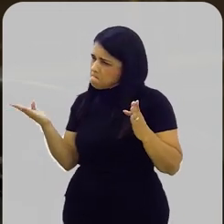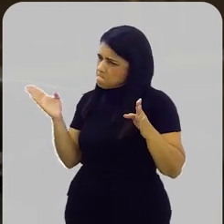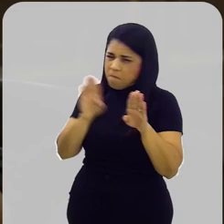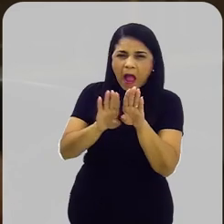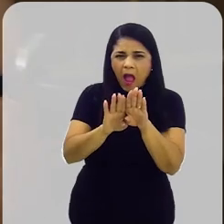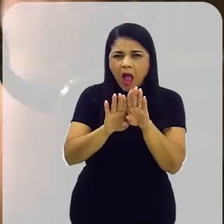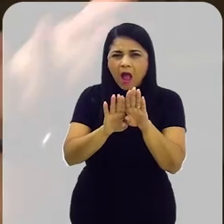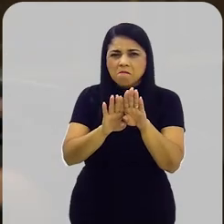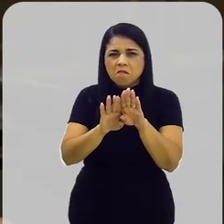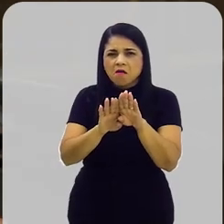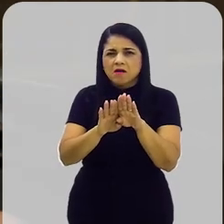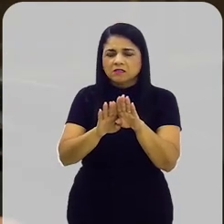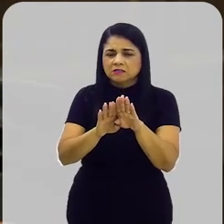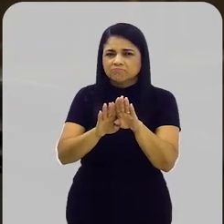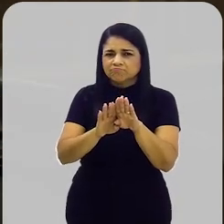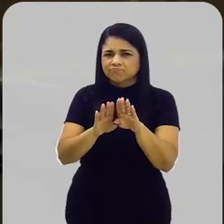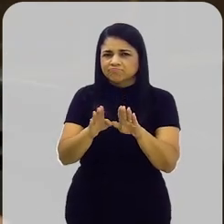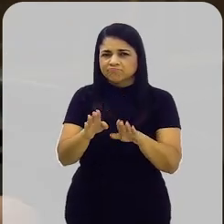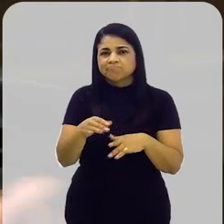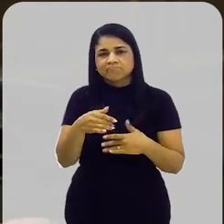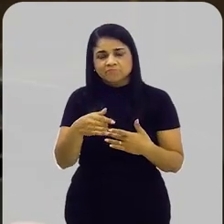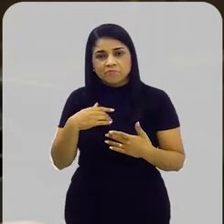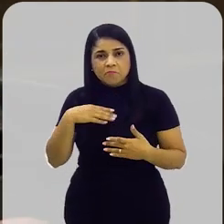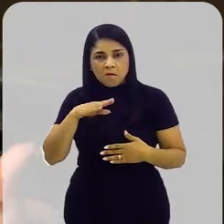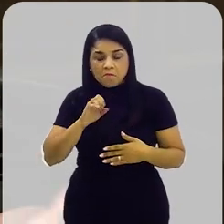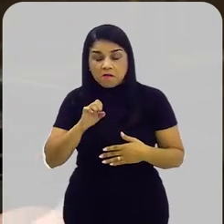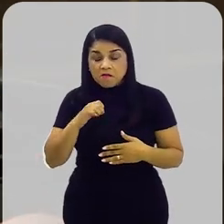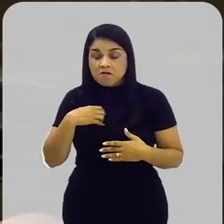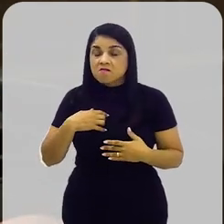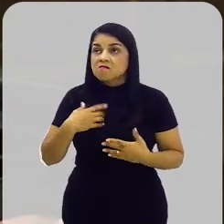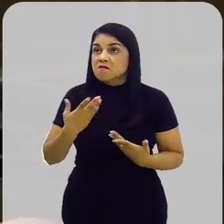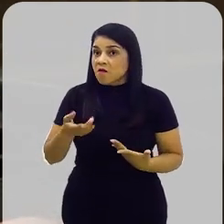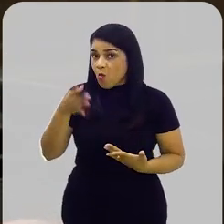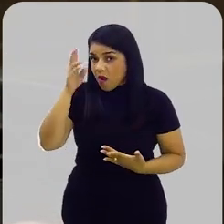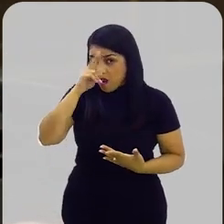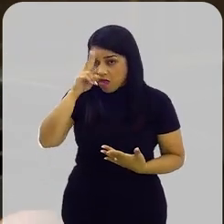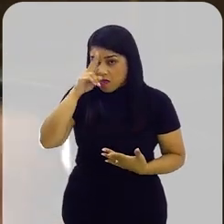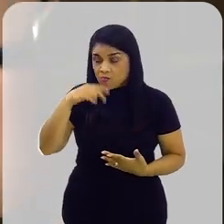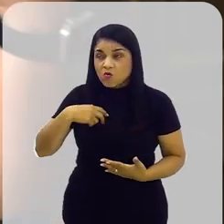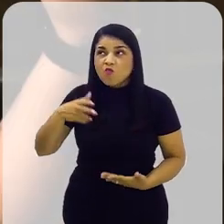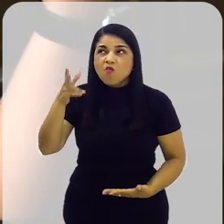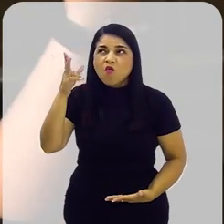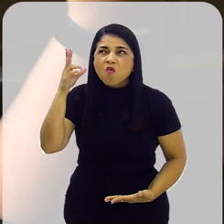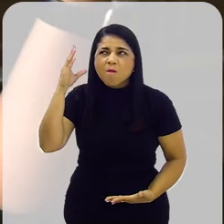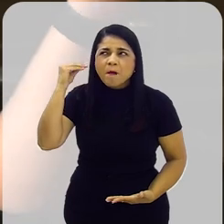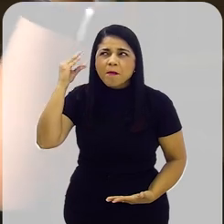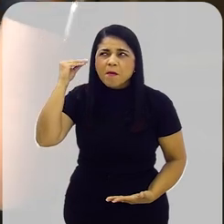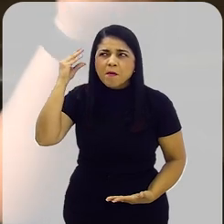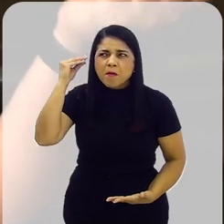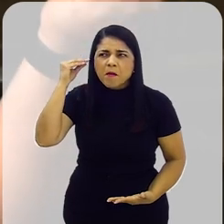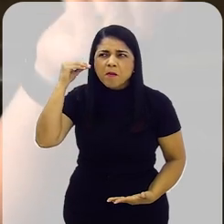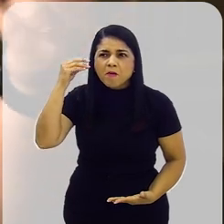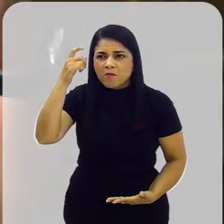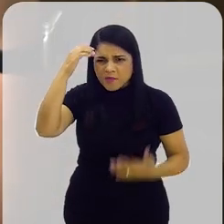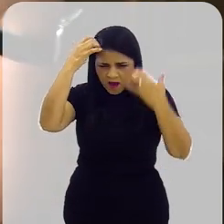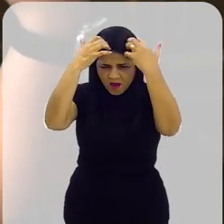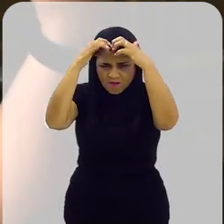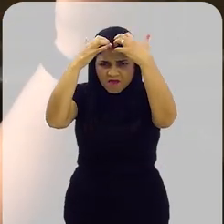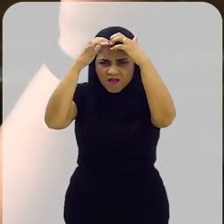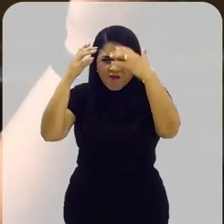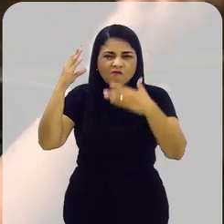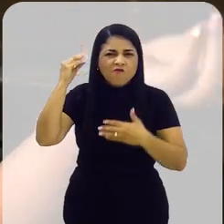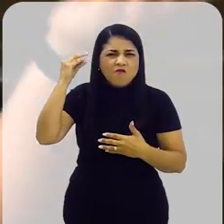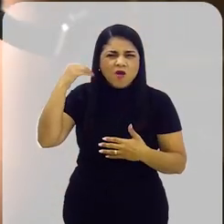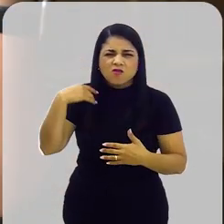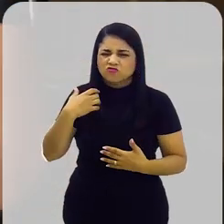a porta do quarto na cara dela. E eu me lembro nitidamente que eu escutava vozes na minha cabeça. Você